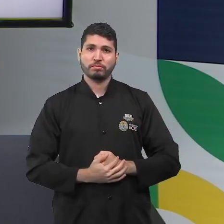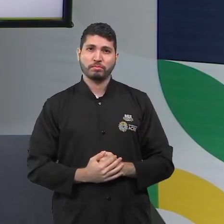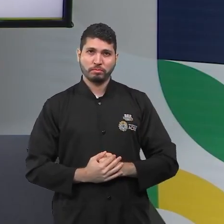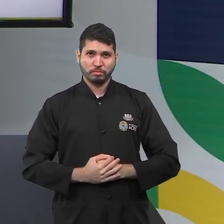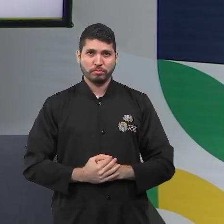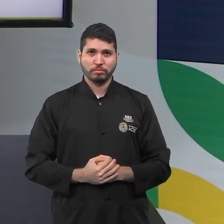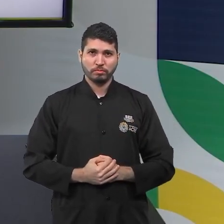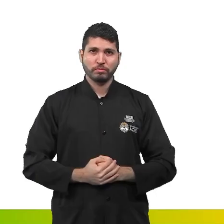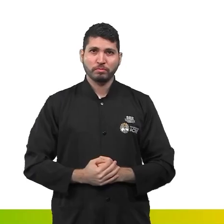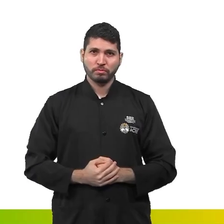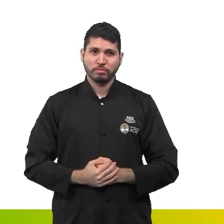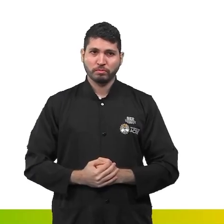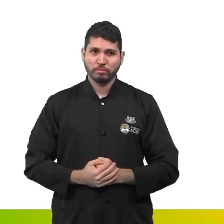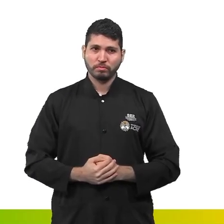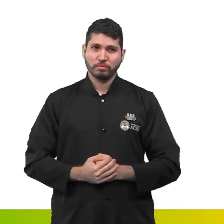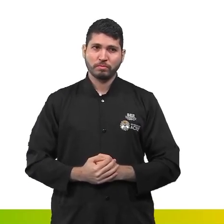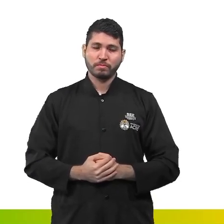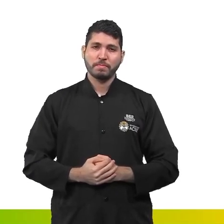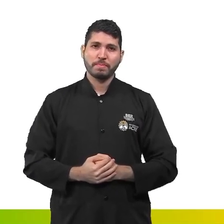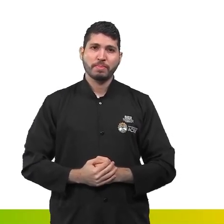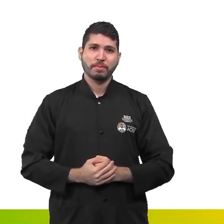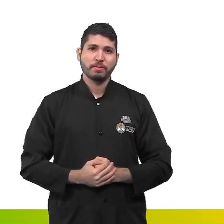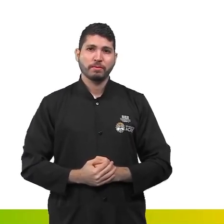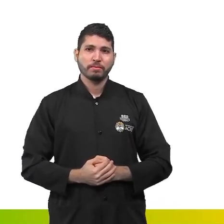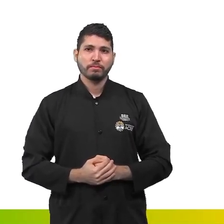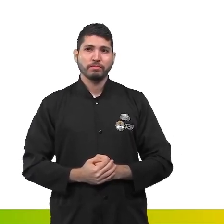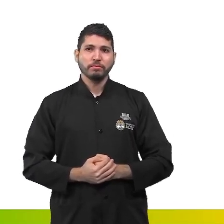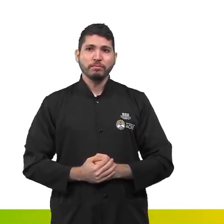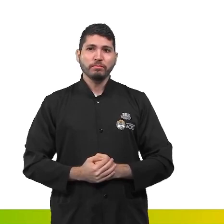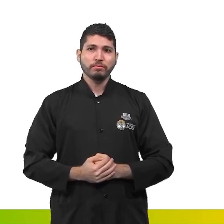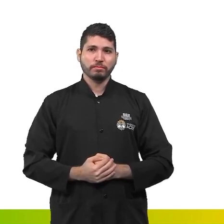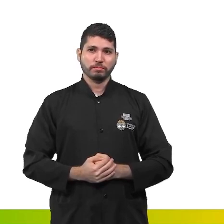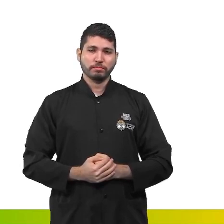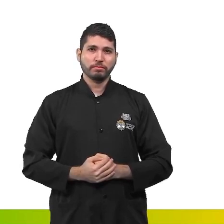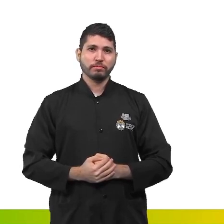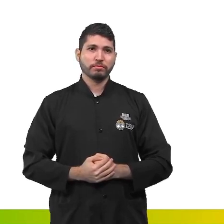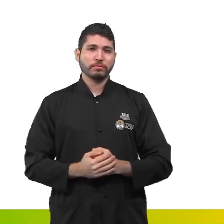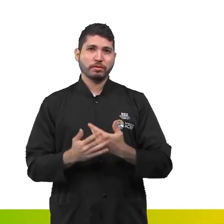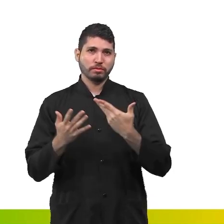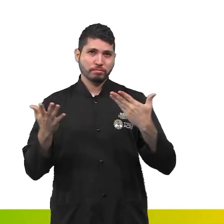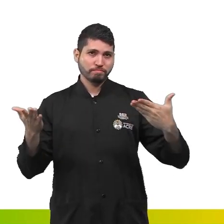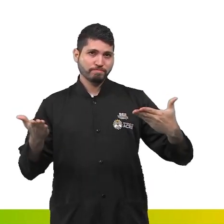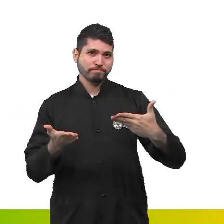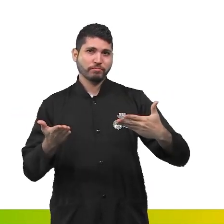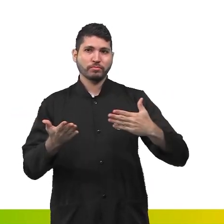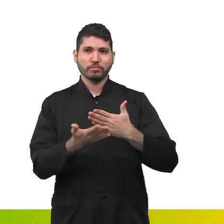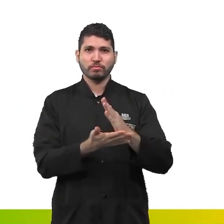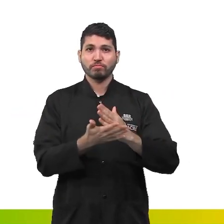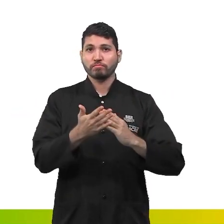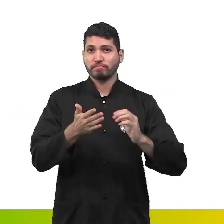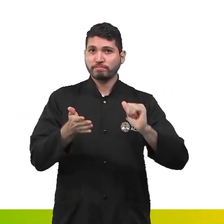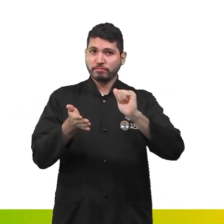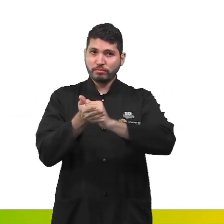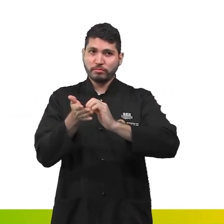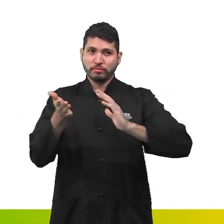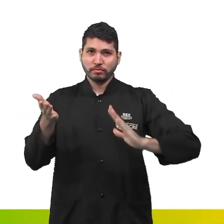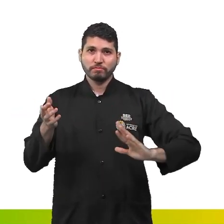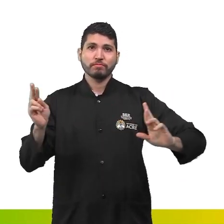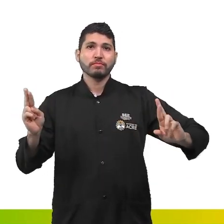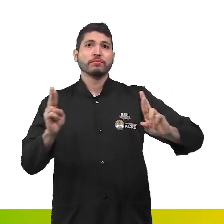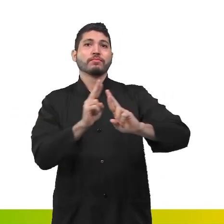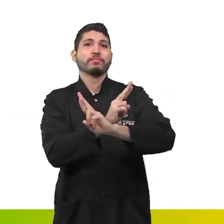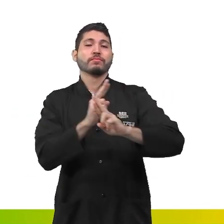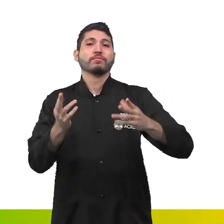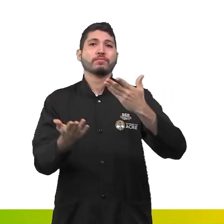Bom, então depois disso, nós temos algumas atividades que estão diretamente